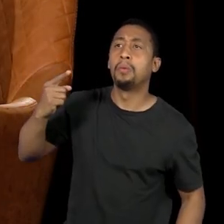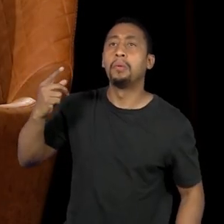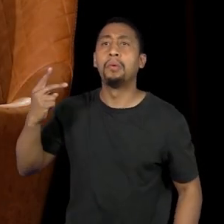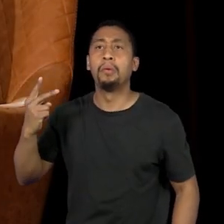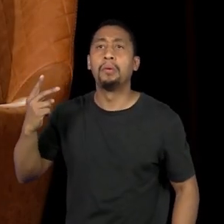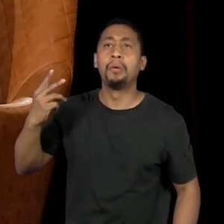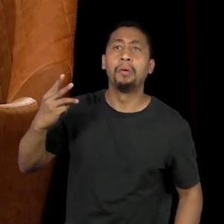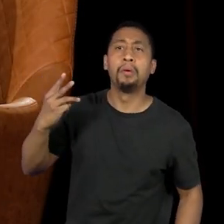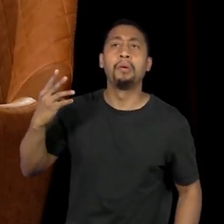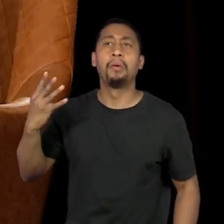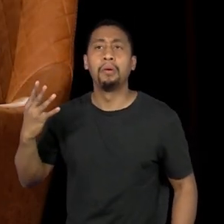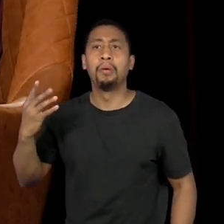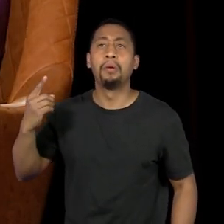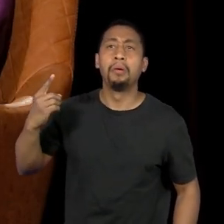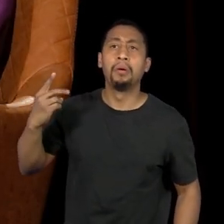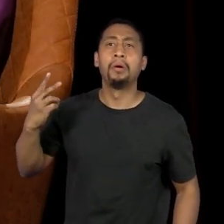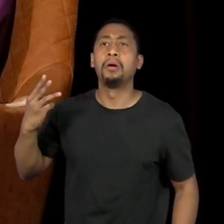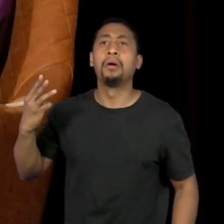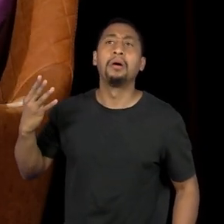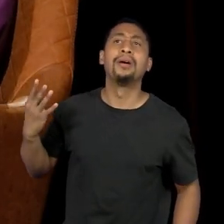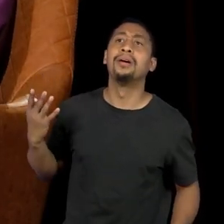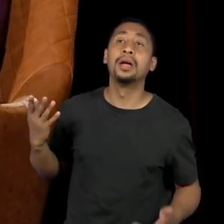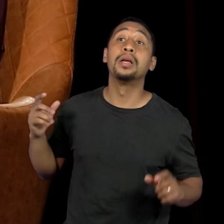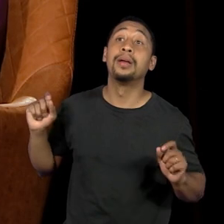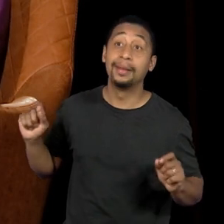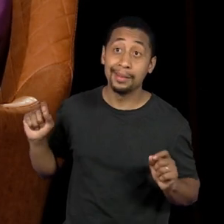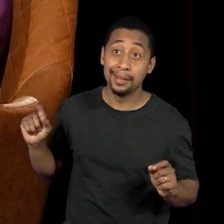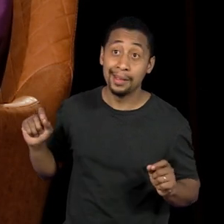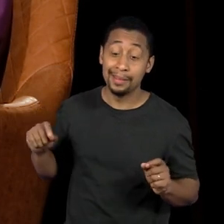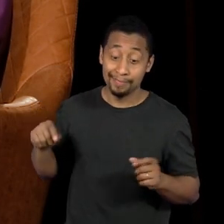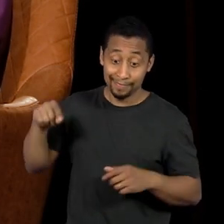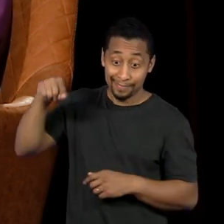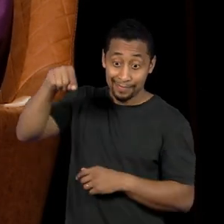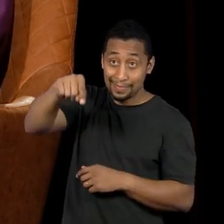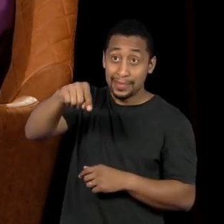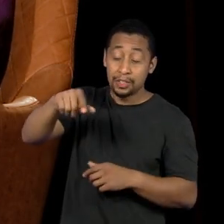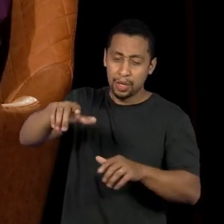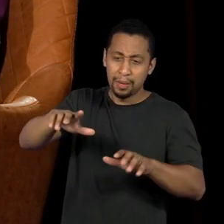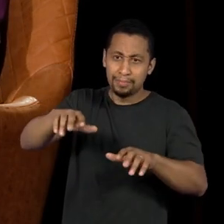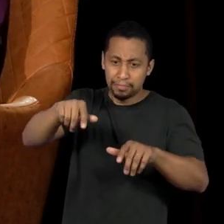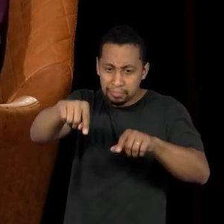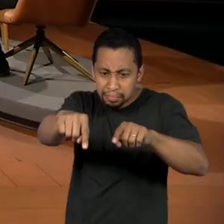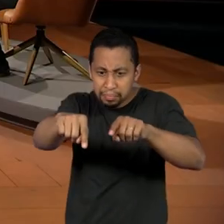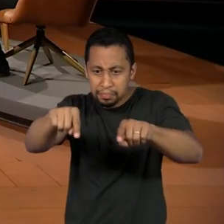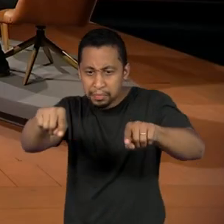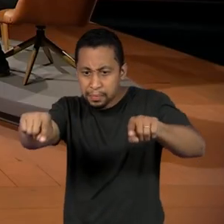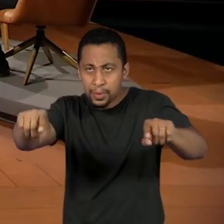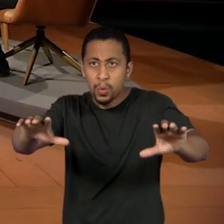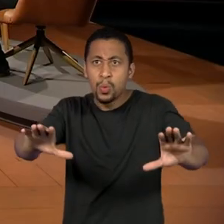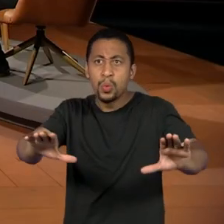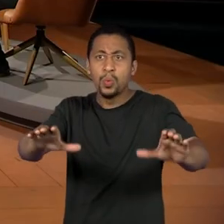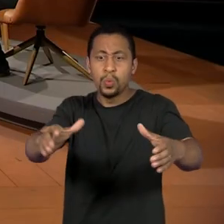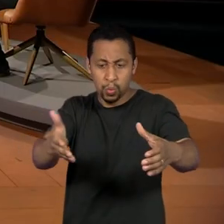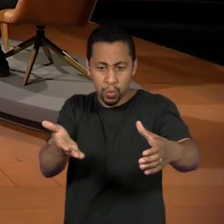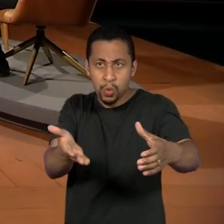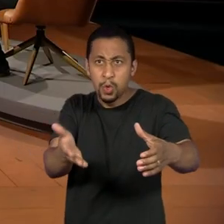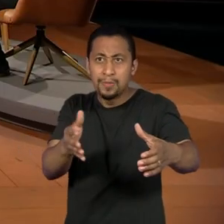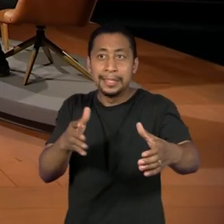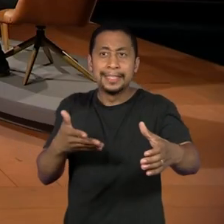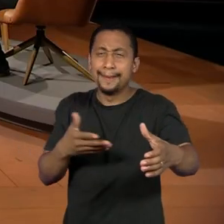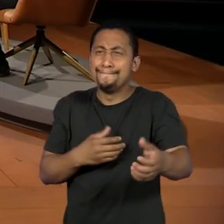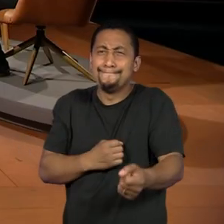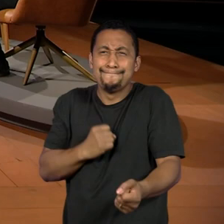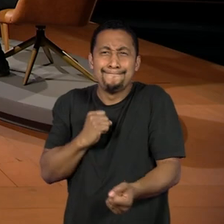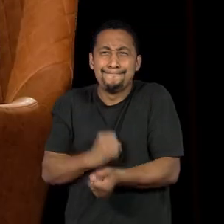a Yara von Liedernau, a Neide Rossi, era uma turma de aficionados,